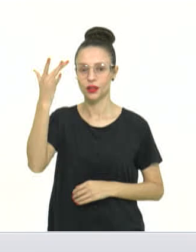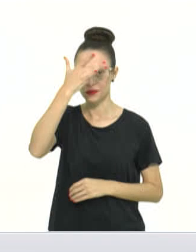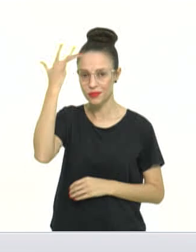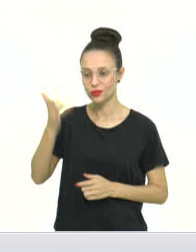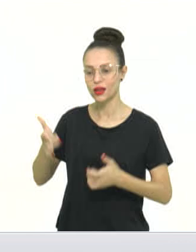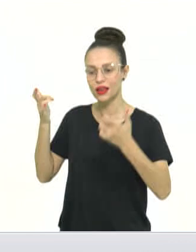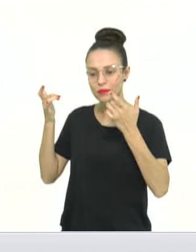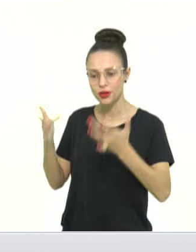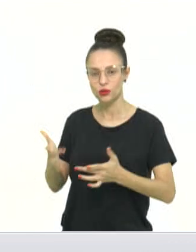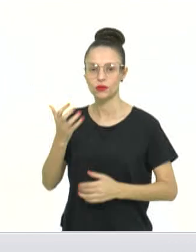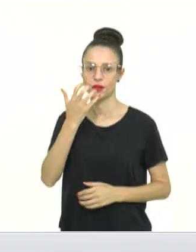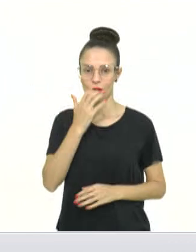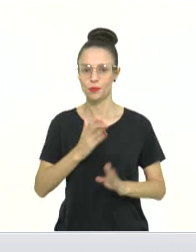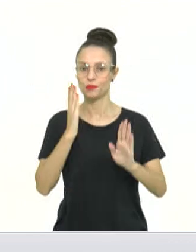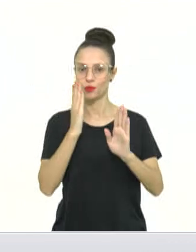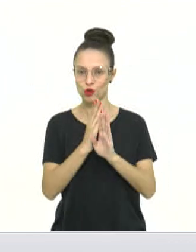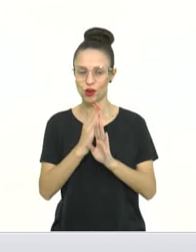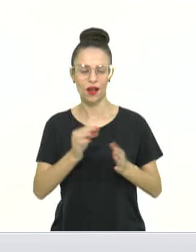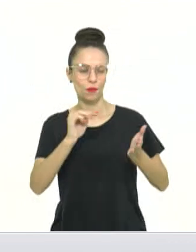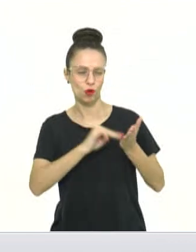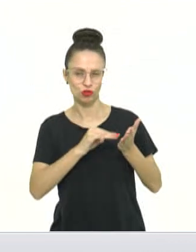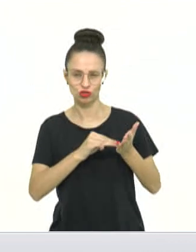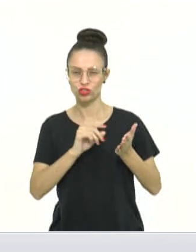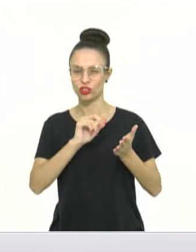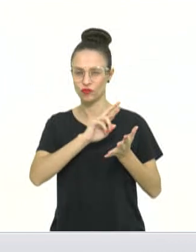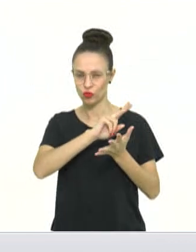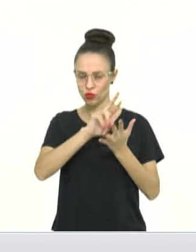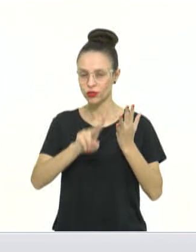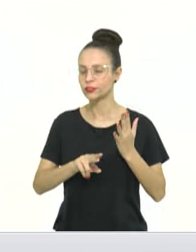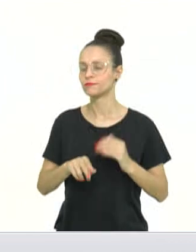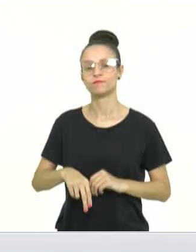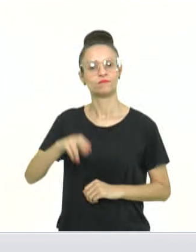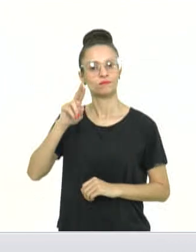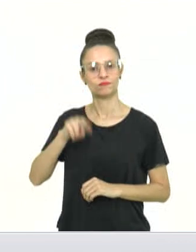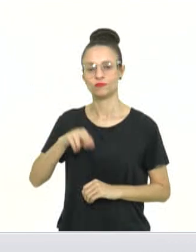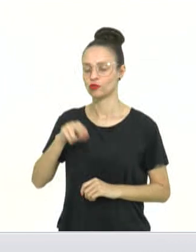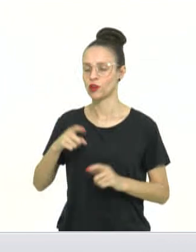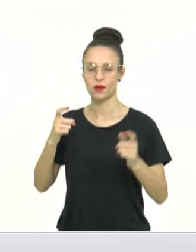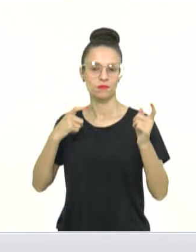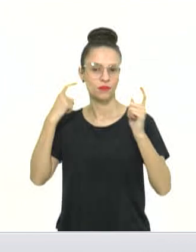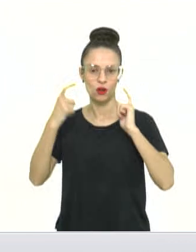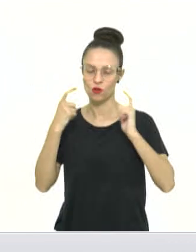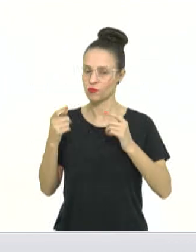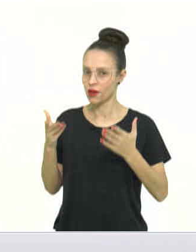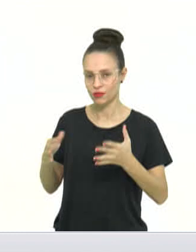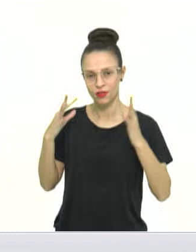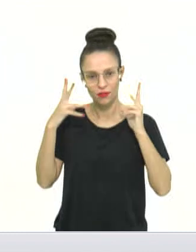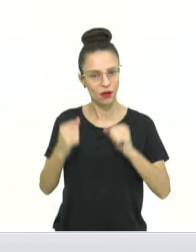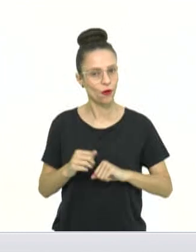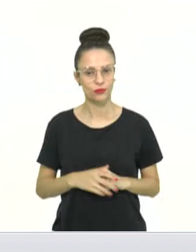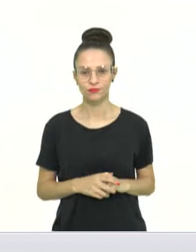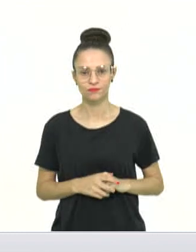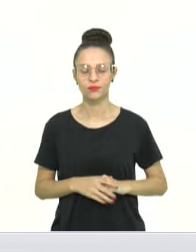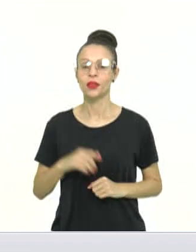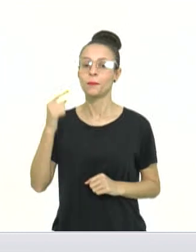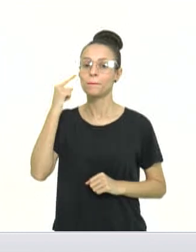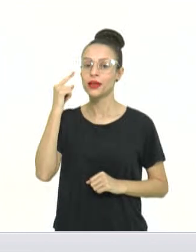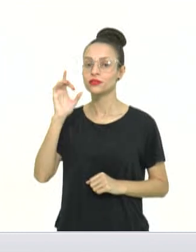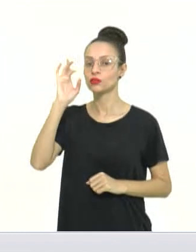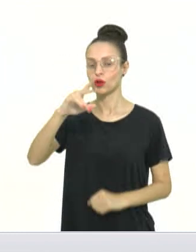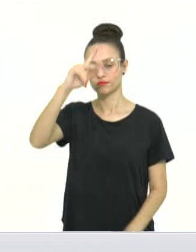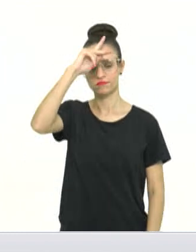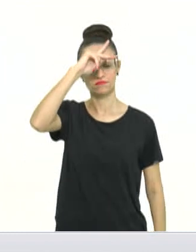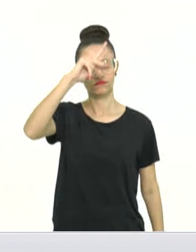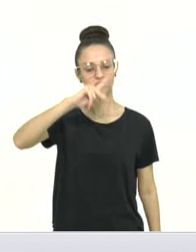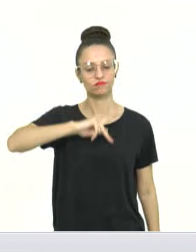abandonaram seus cães devido a essas causas nunca estiveram preocupadas com os bichinhos. Pensaram só